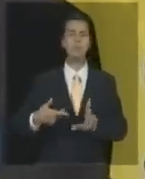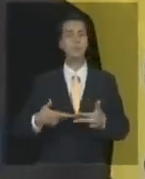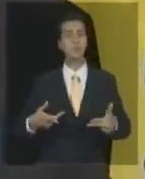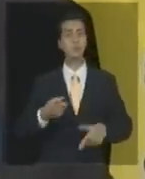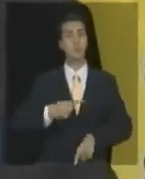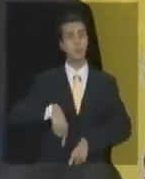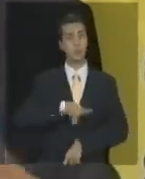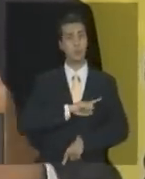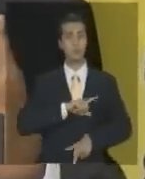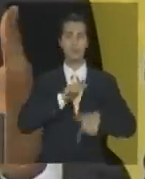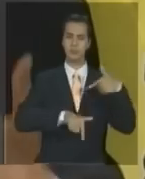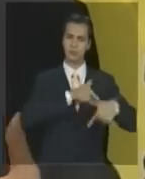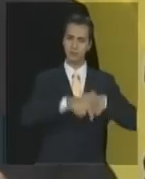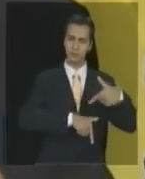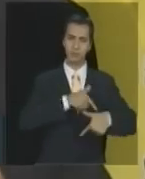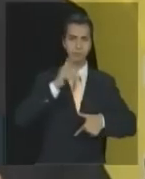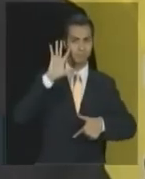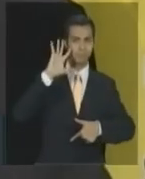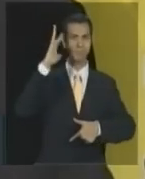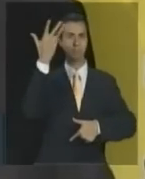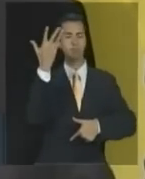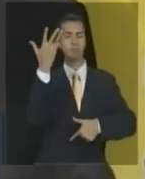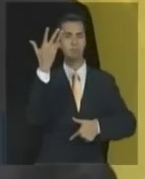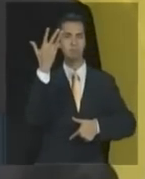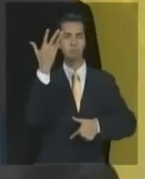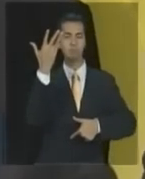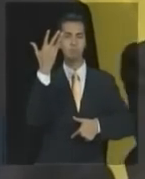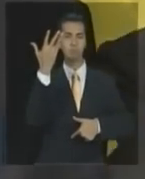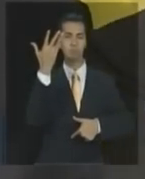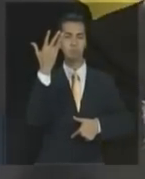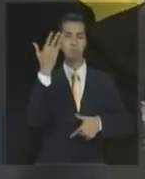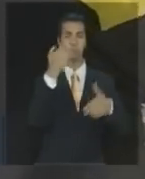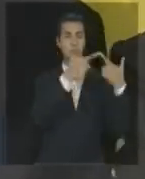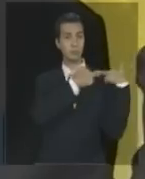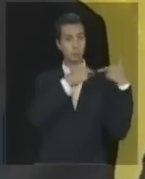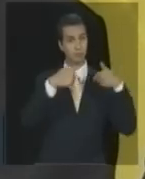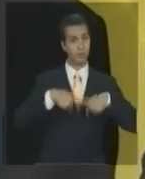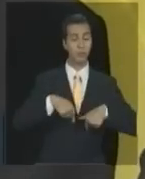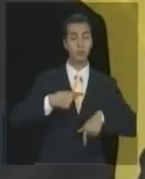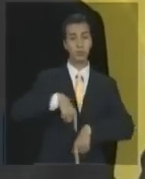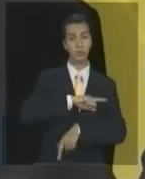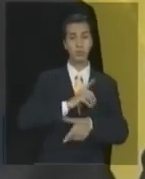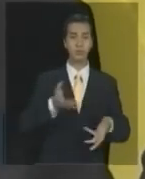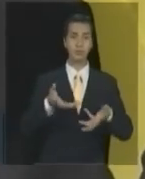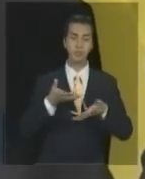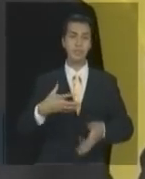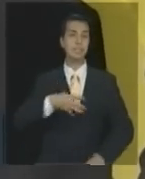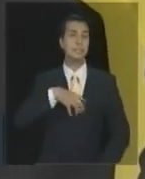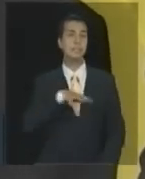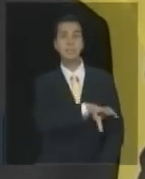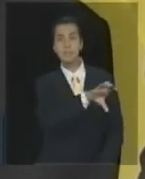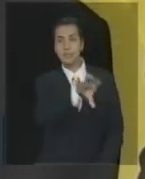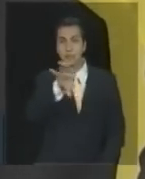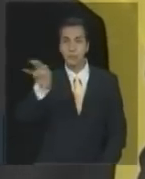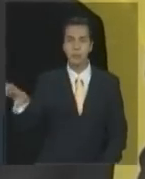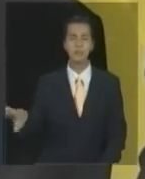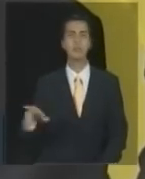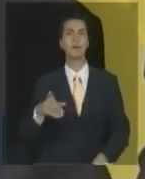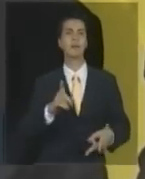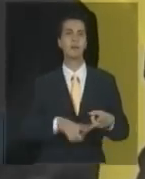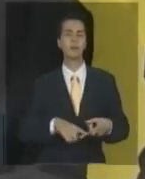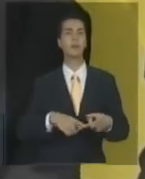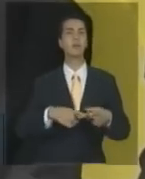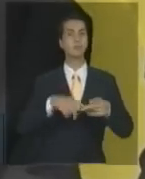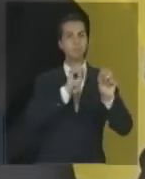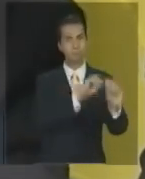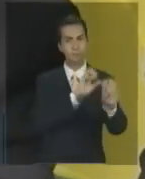as providências possíveis ao nosso alcance, no sentido de sensibilizar, de conscientizar e